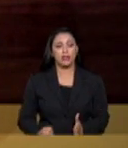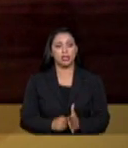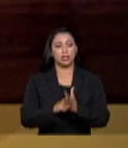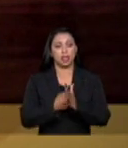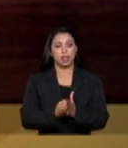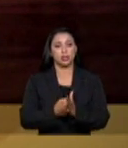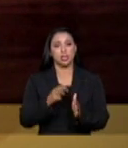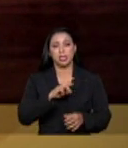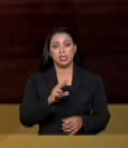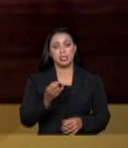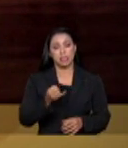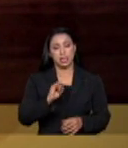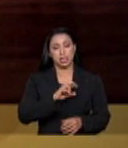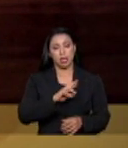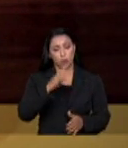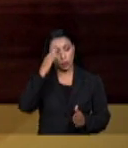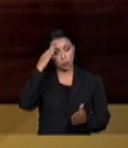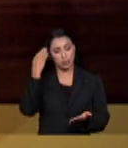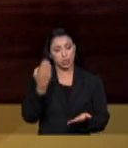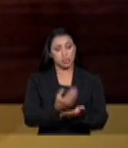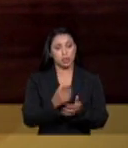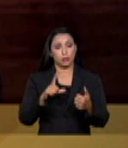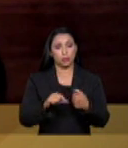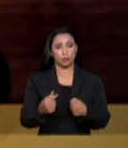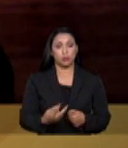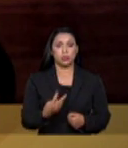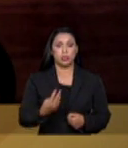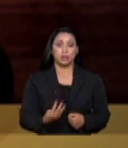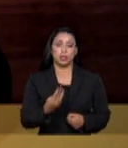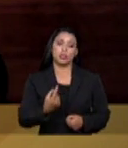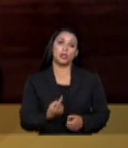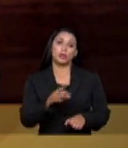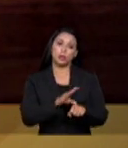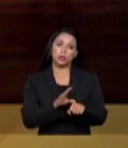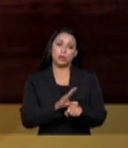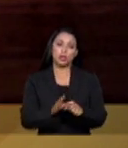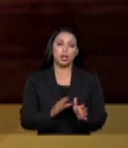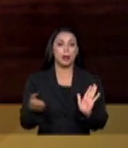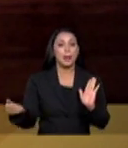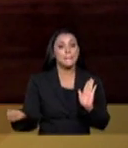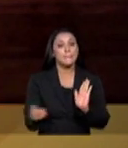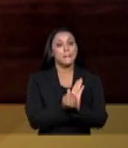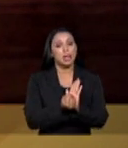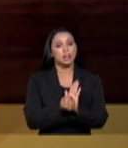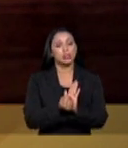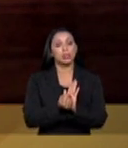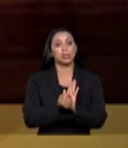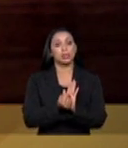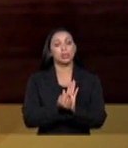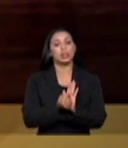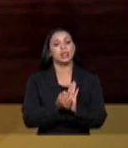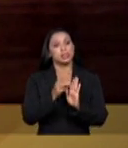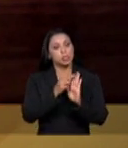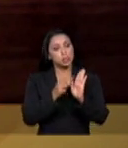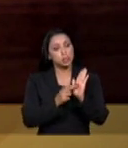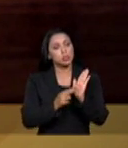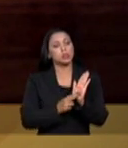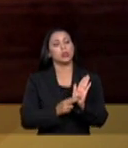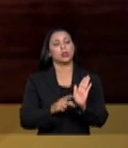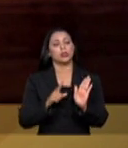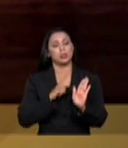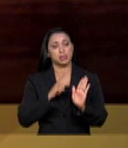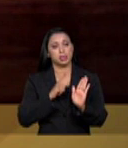elementos contidos no artigo 231 da condição por meio de procedimento demarcatório nos termos das normas e